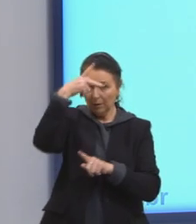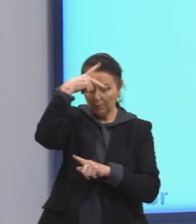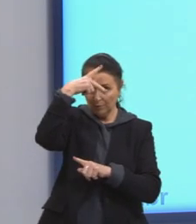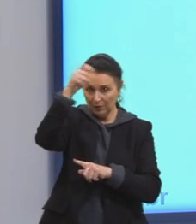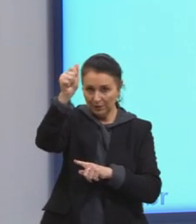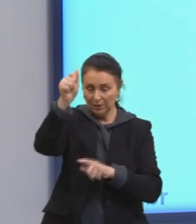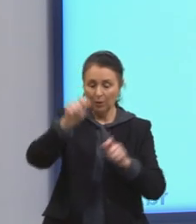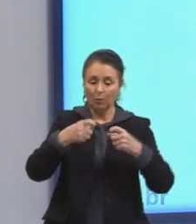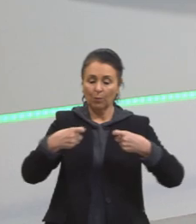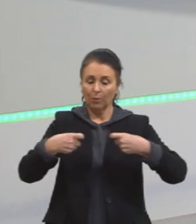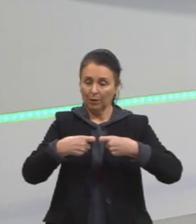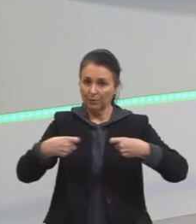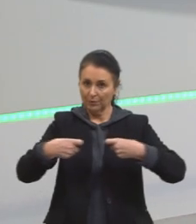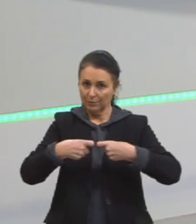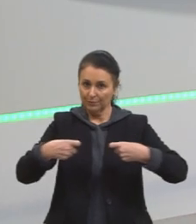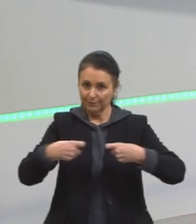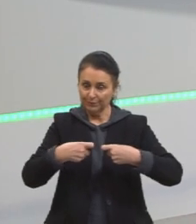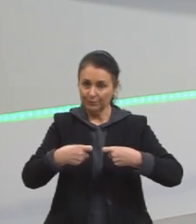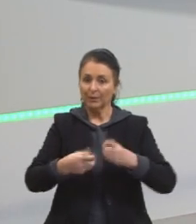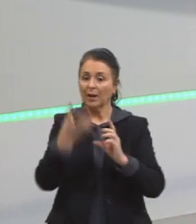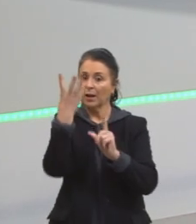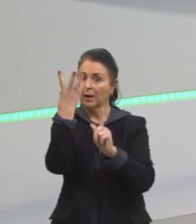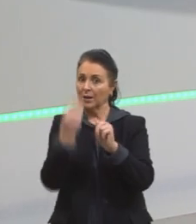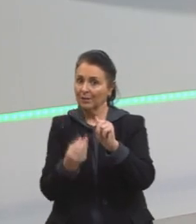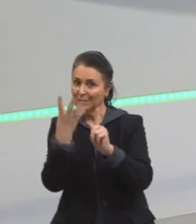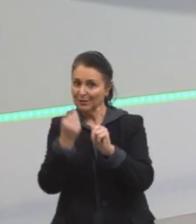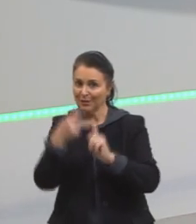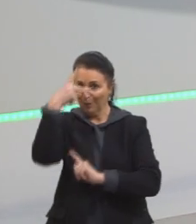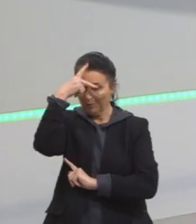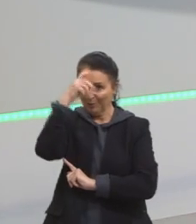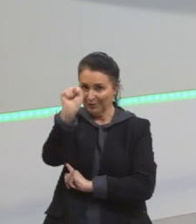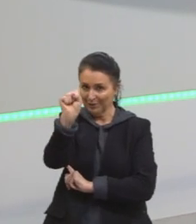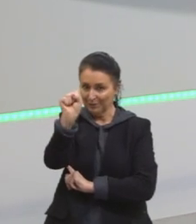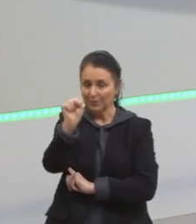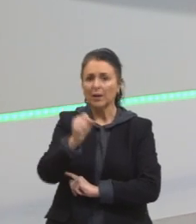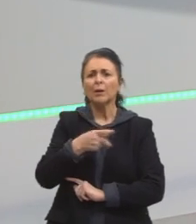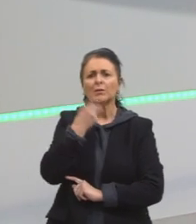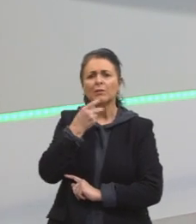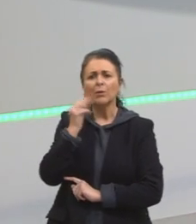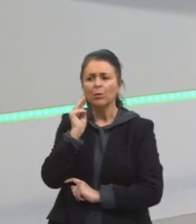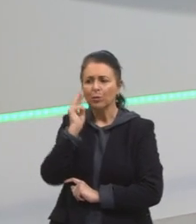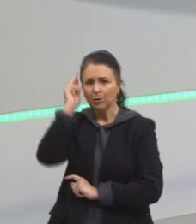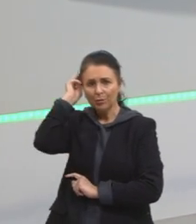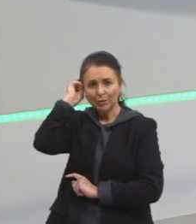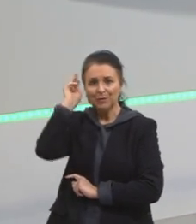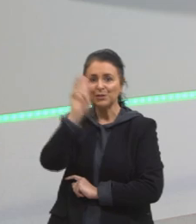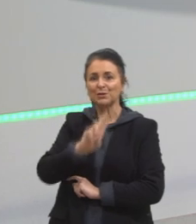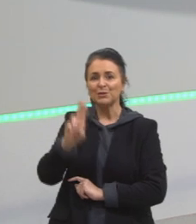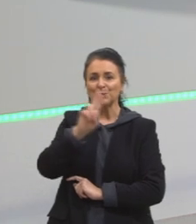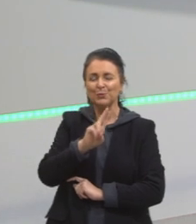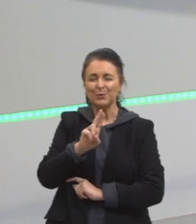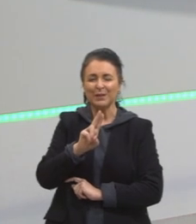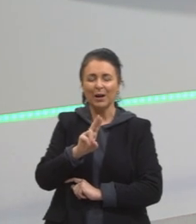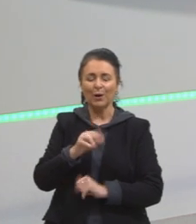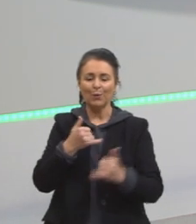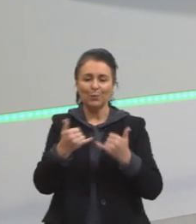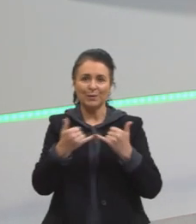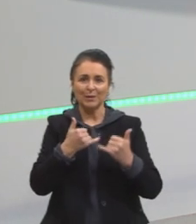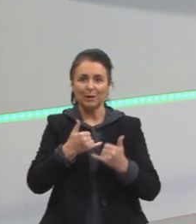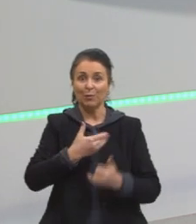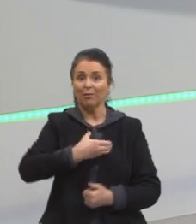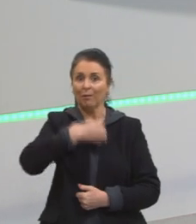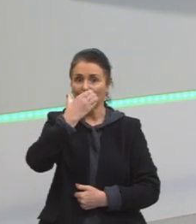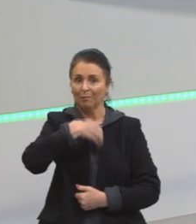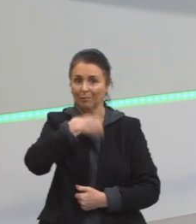elástica potencial gravitacional né a gente já falou de Newton a gente usa bastante exemplo aqui dá uma sopa para ilustrar